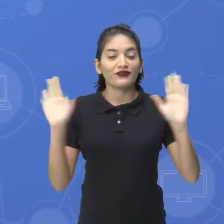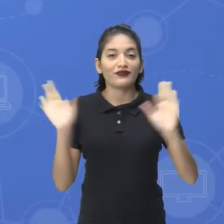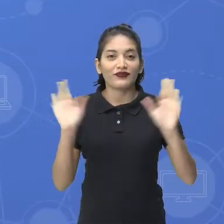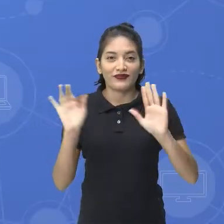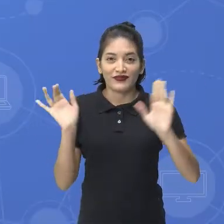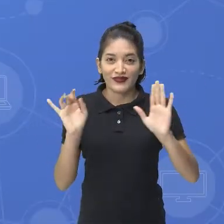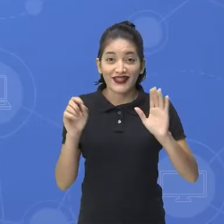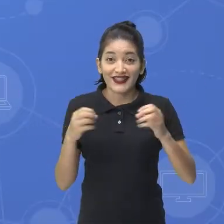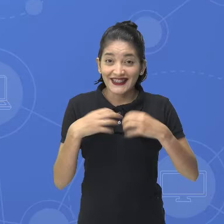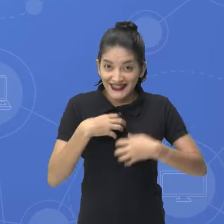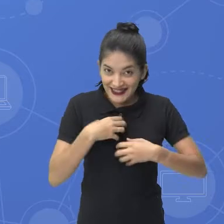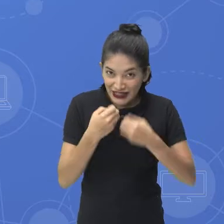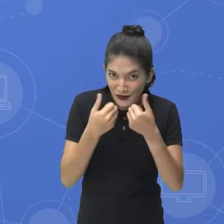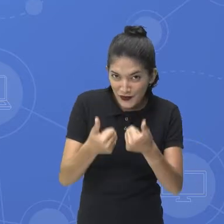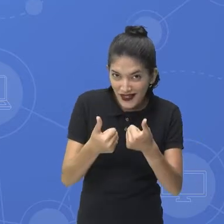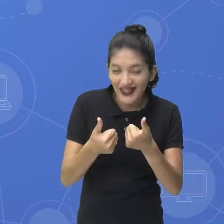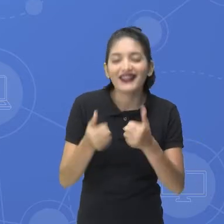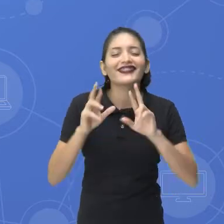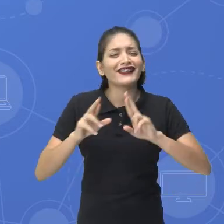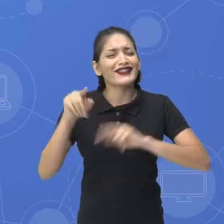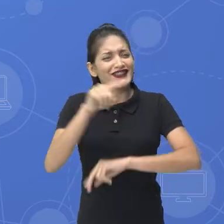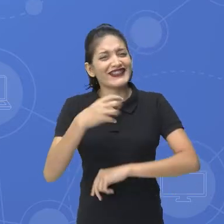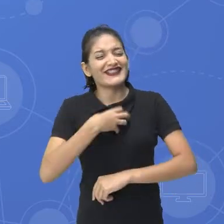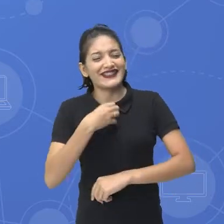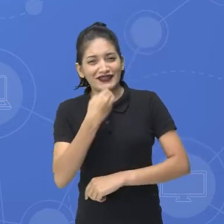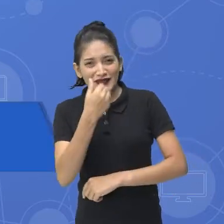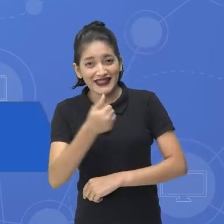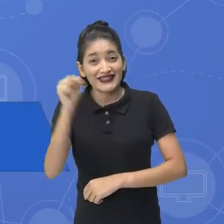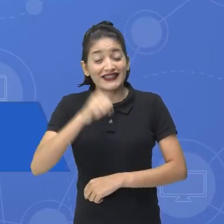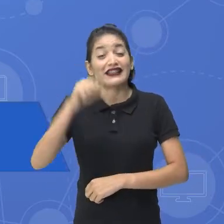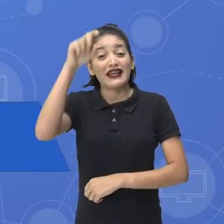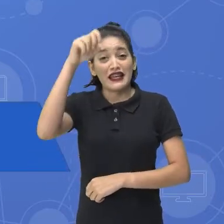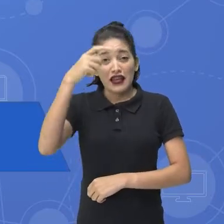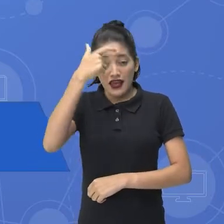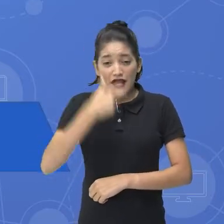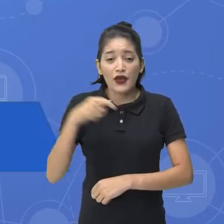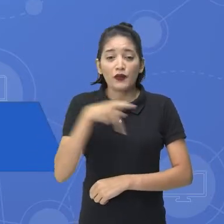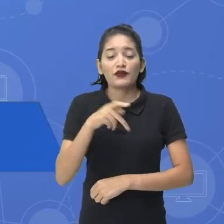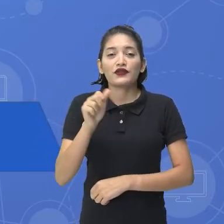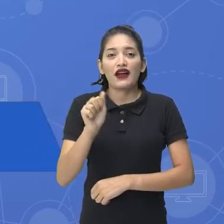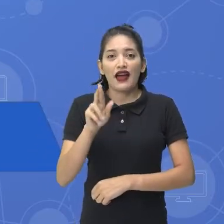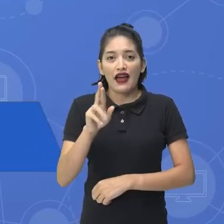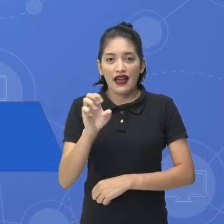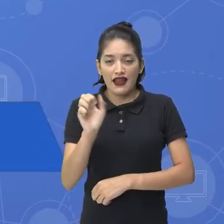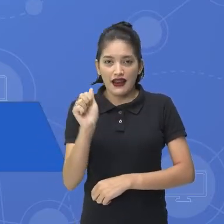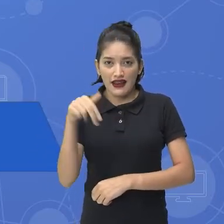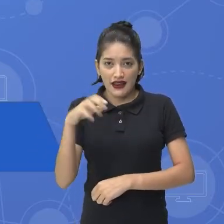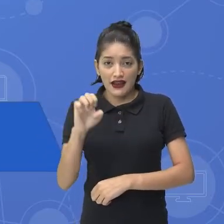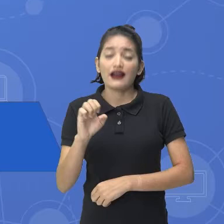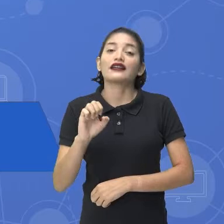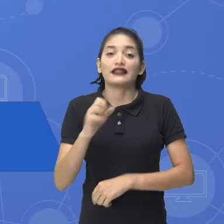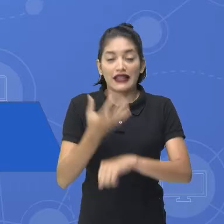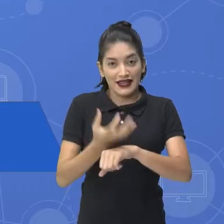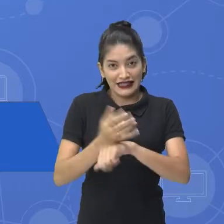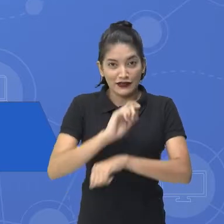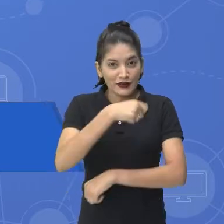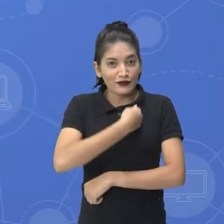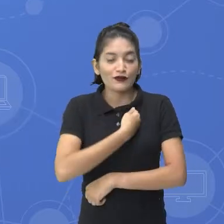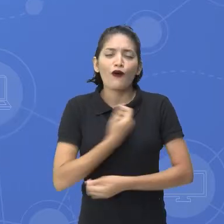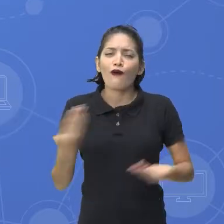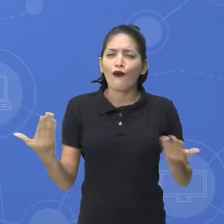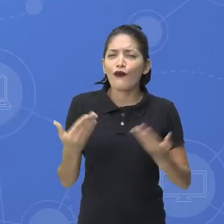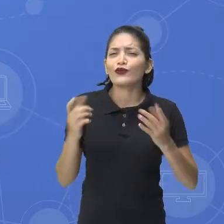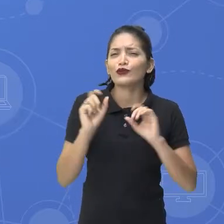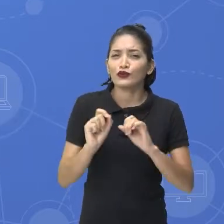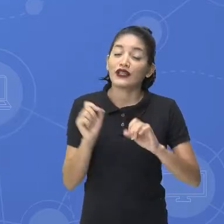Olá, como estão todos? Espero que todos estejam muito bem. Eu sou a professora Ariane Canavati, de Língua Espanhola. Estarei aqui com vocês